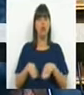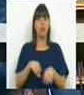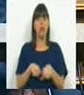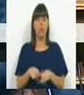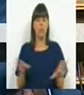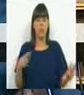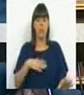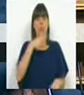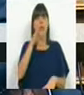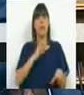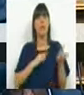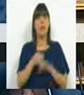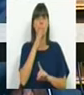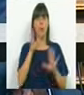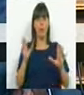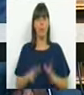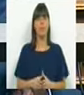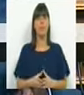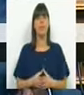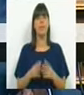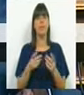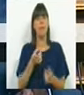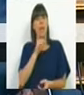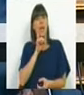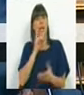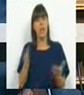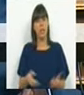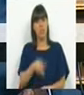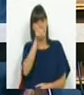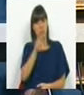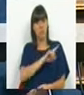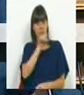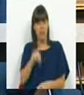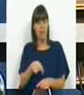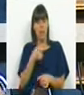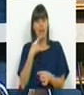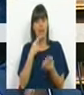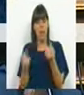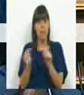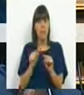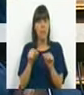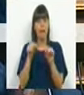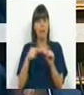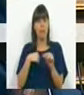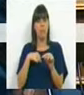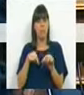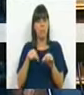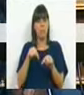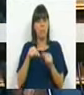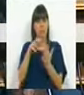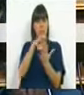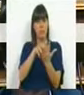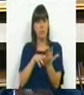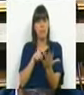político. Deixe-me dizer-lhe, Sr. Deputado, que é de rir, Vossa Excelência, vir a este debate dizer que aquilo que aqui está em